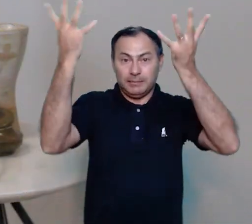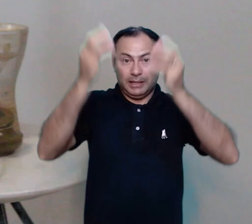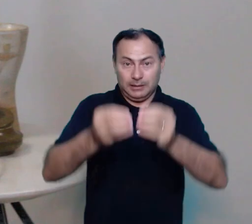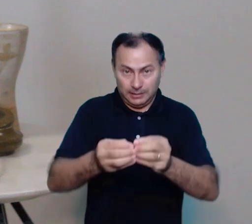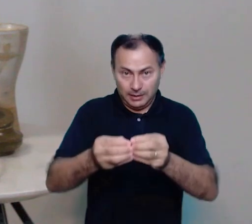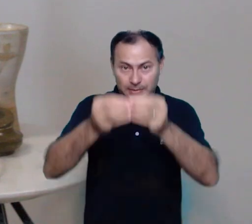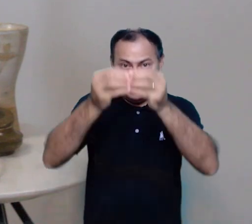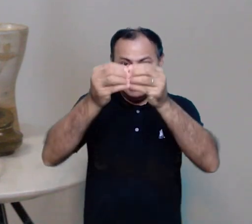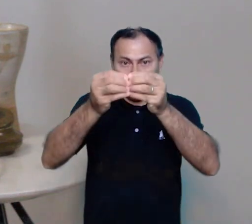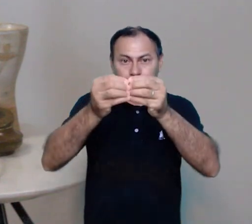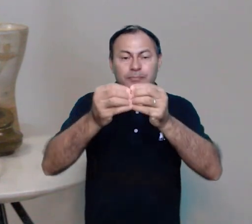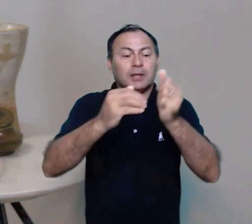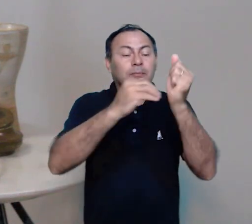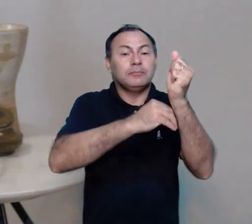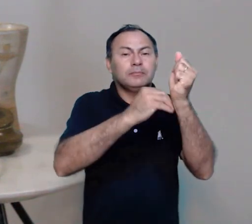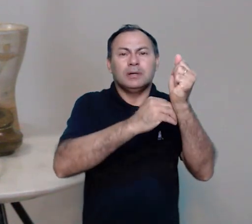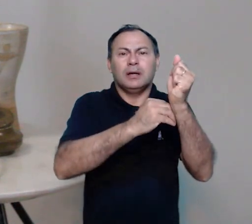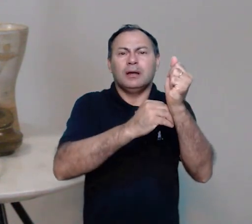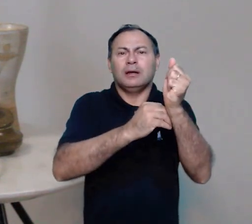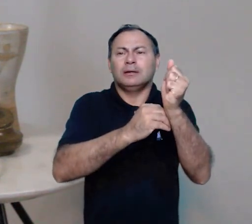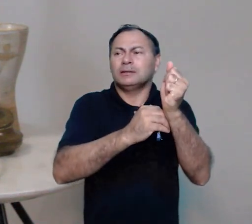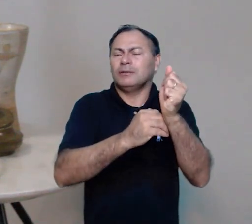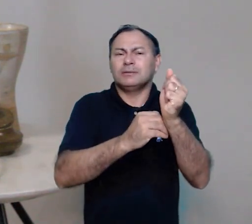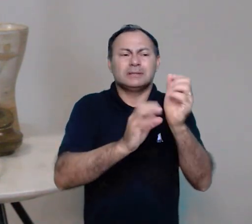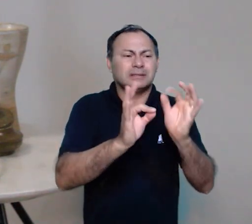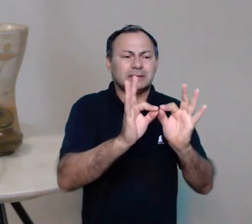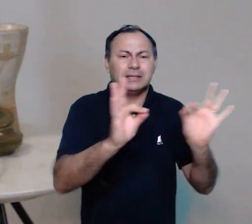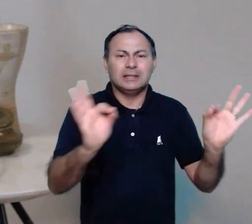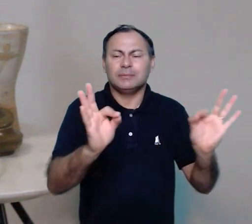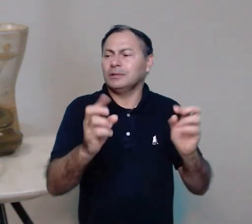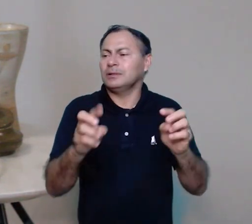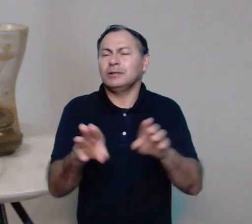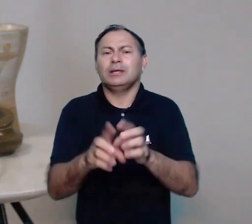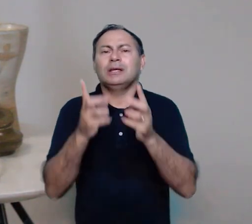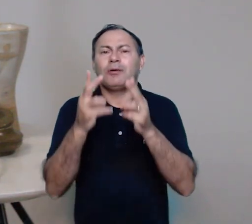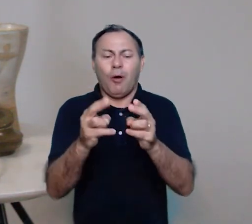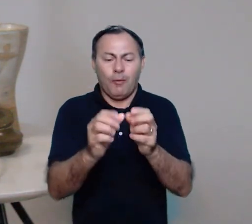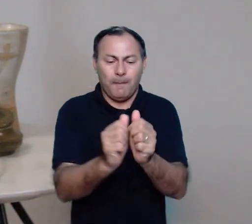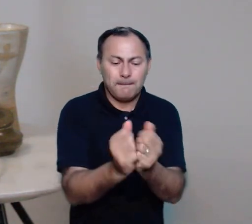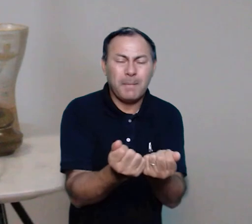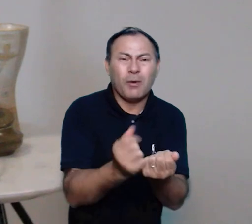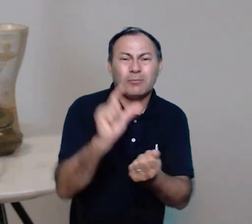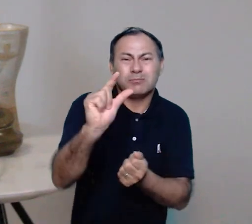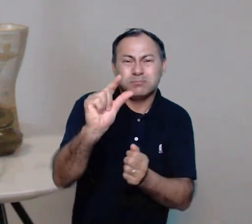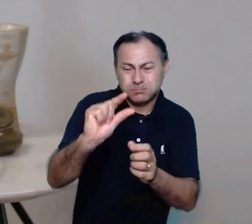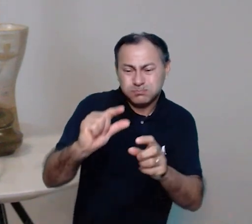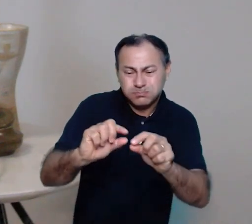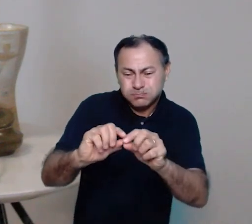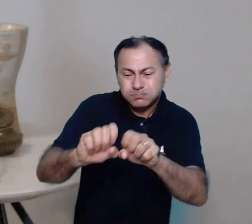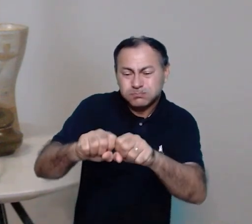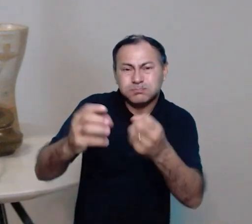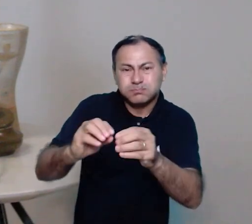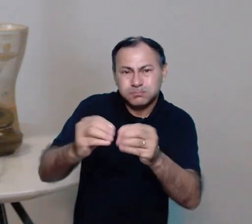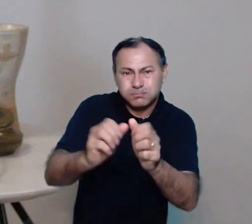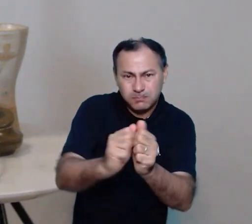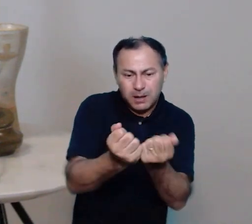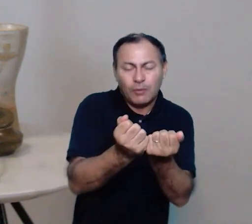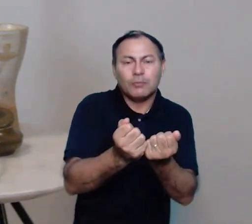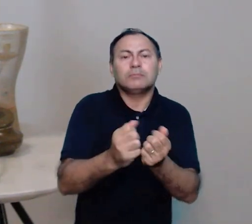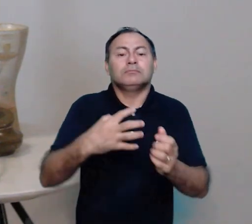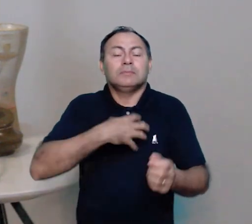Igreja celebra na Eucaristia, um mistério tão frágil quanto um pedaço de pão. É